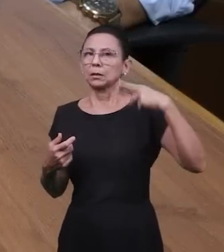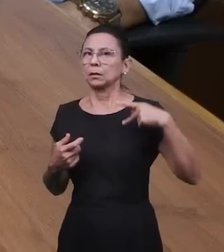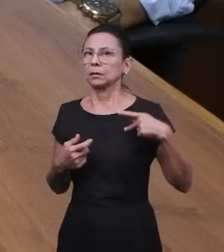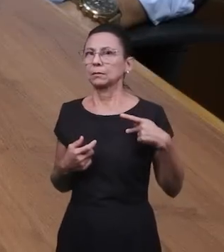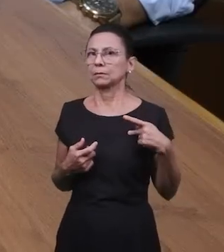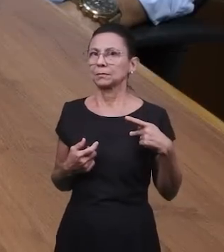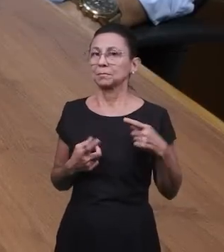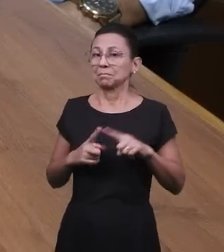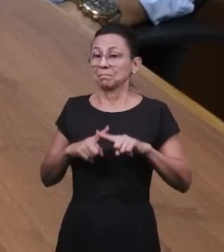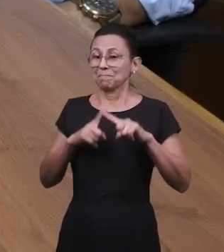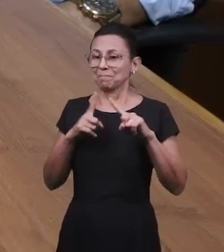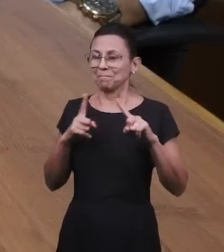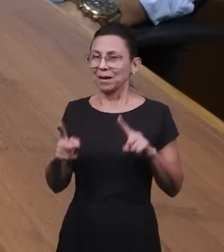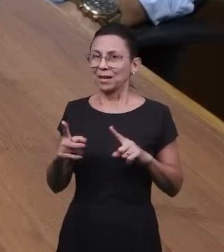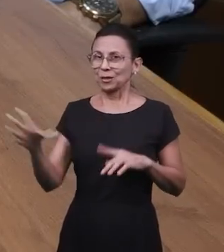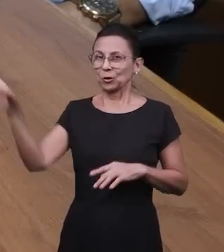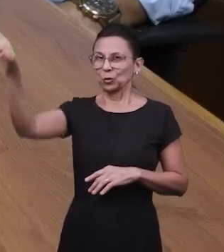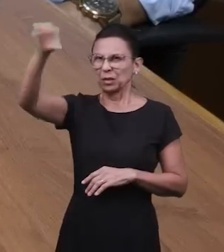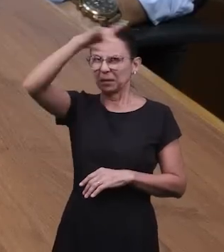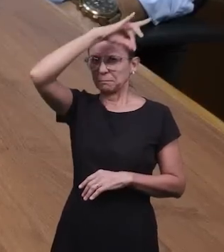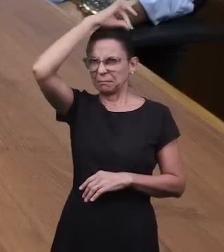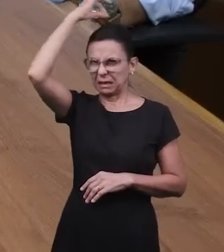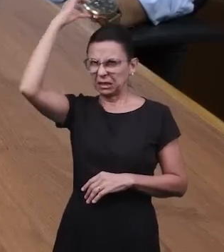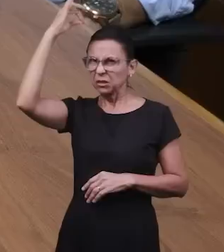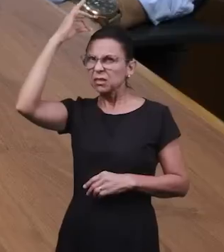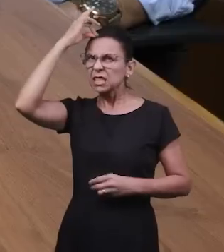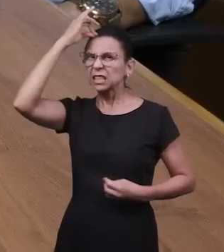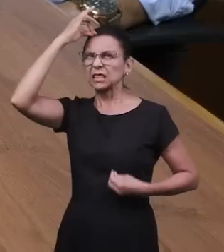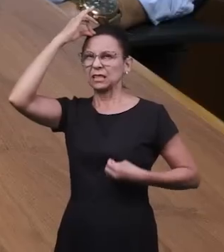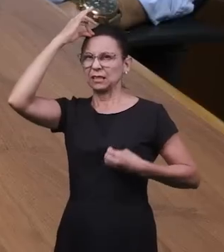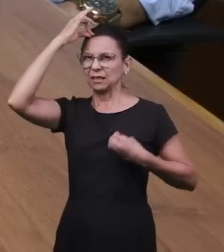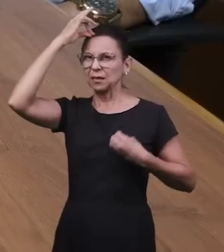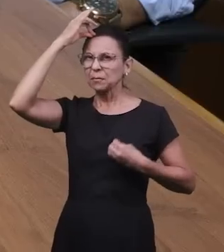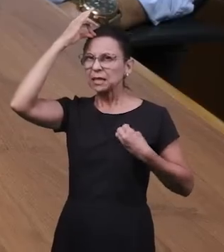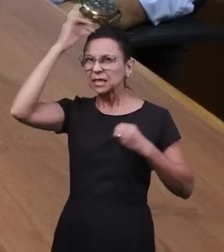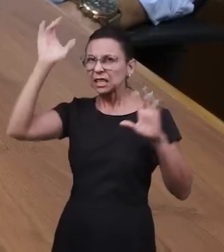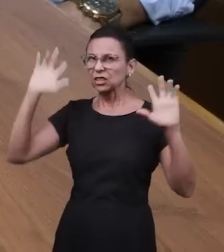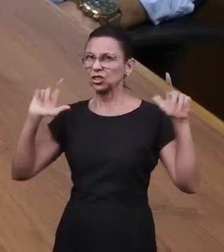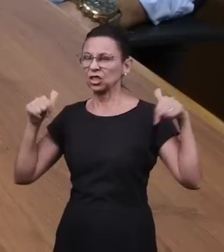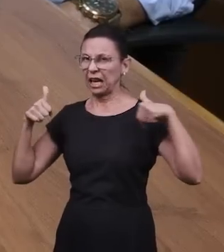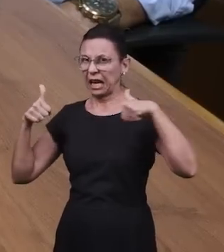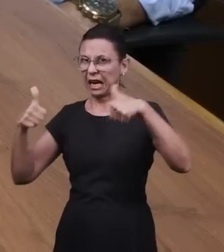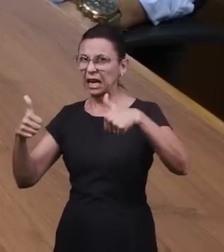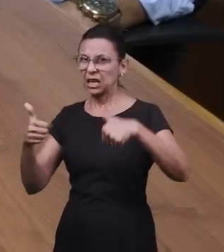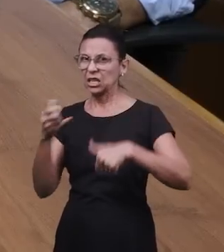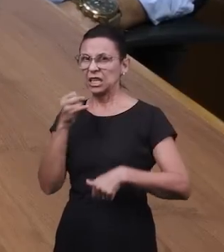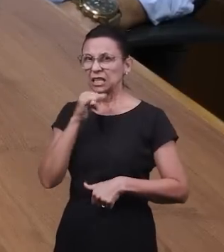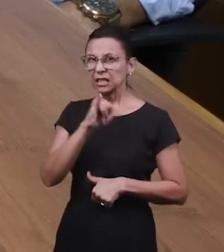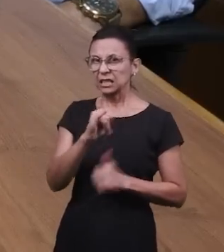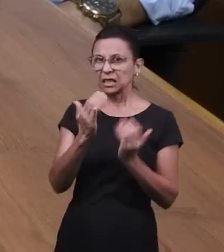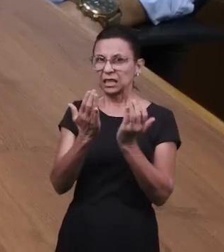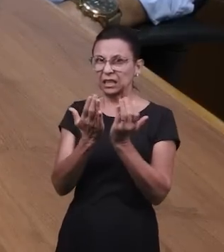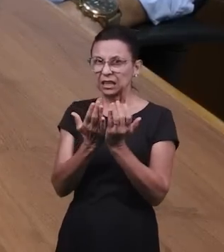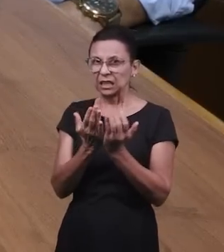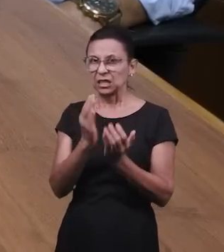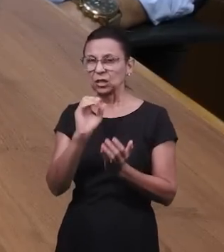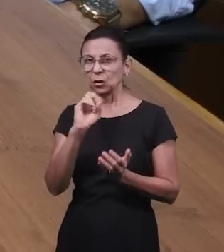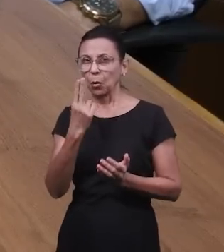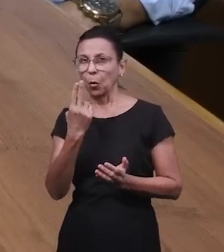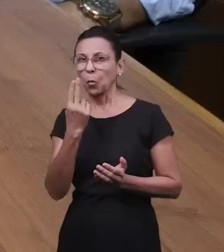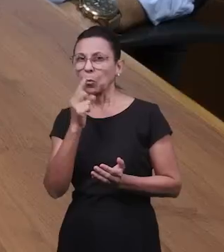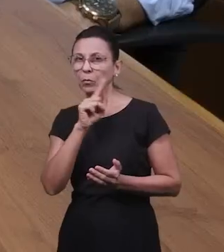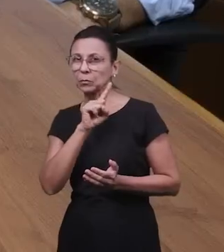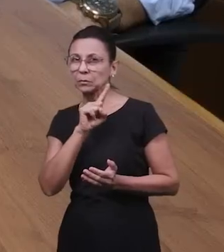naquela igreja, o necessitado que entra ali, seja ele servo de Deus ou não, ele vai sair dali maravilhado